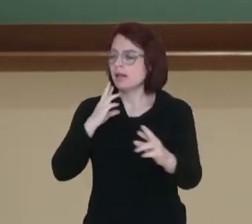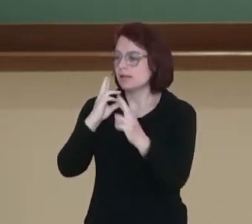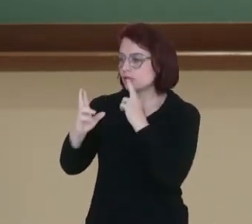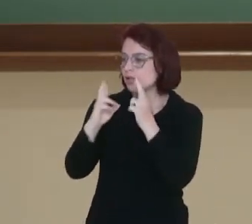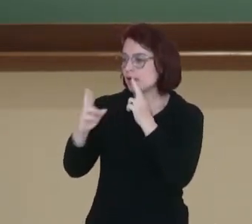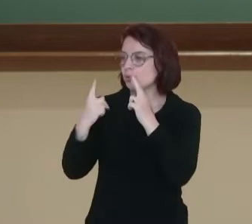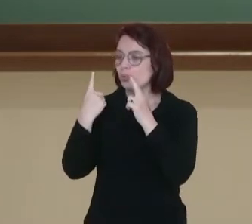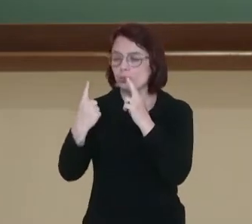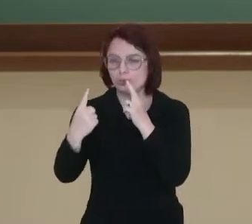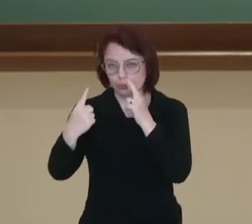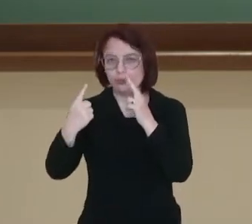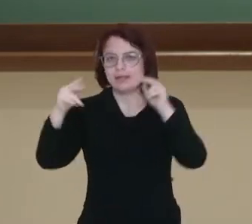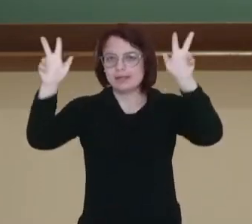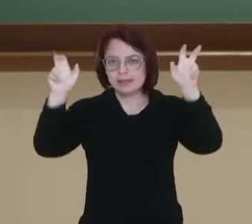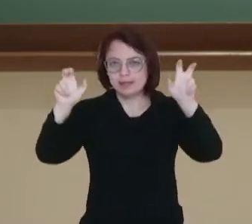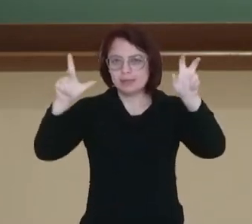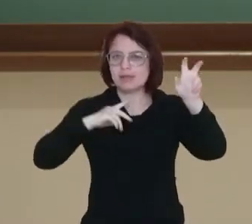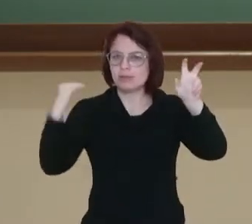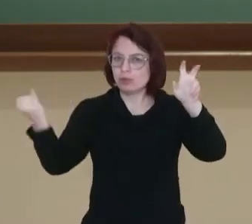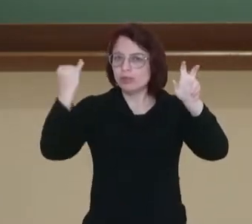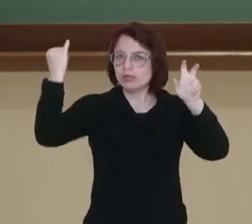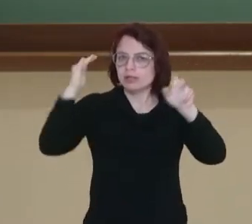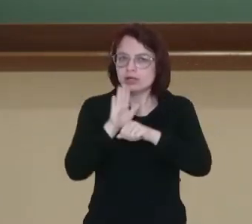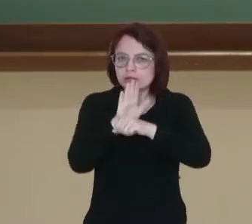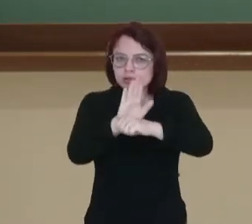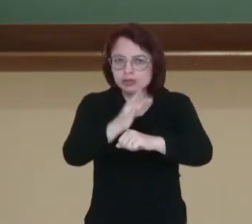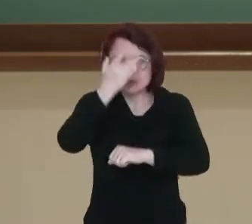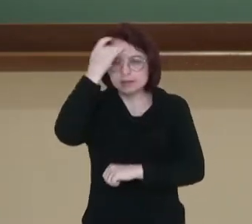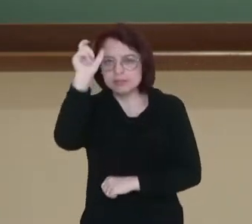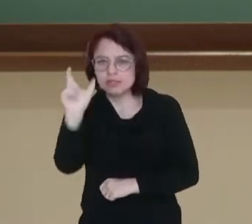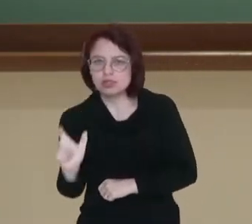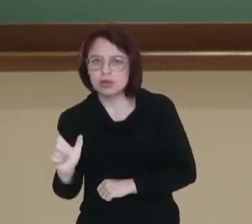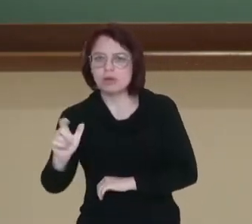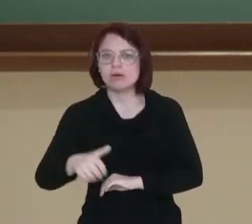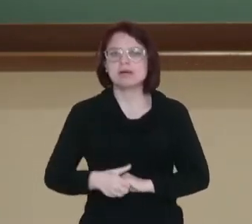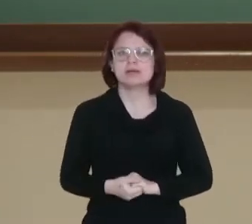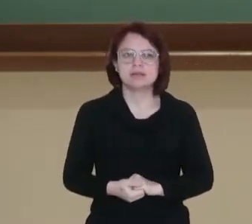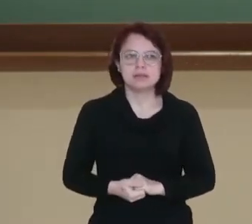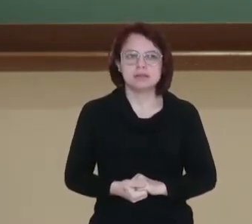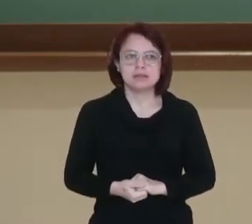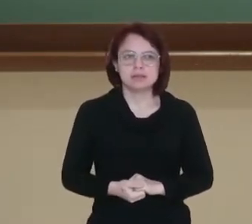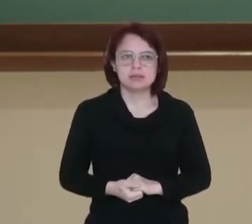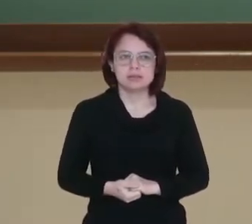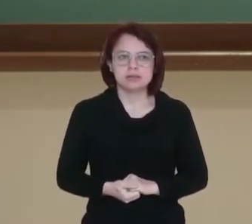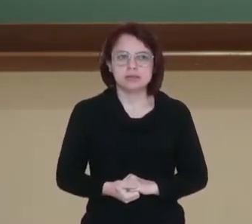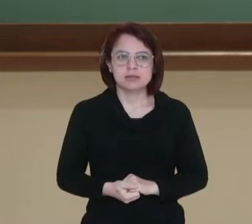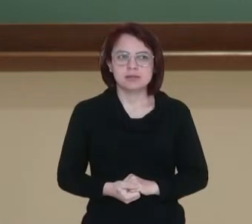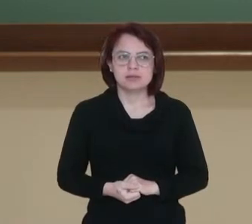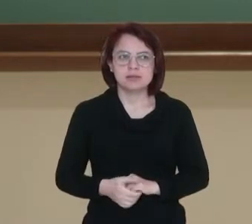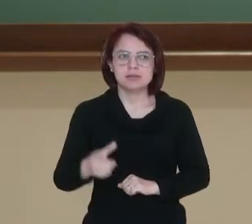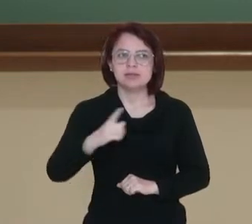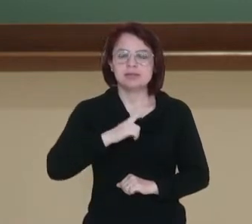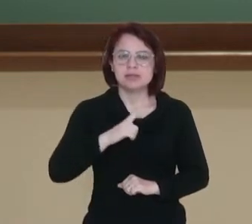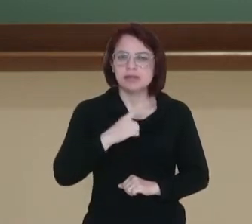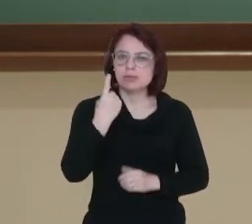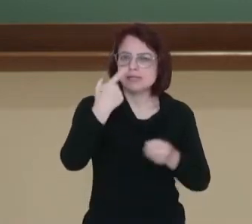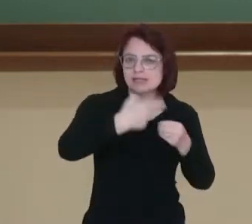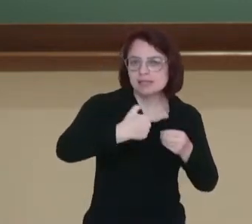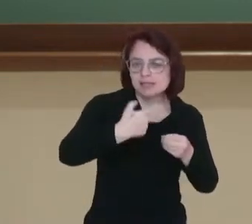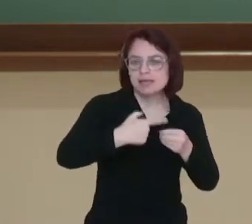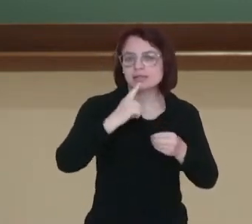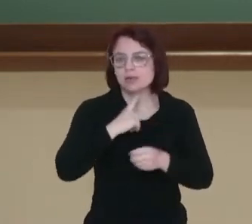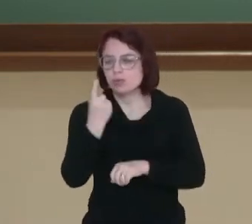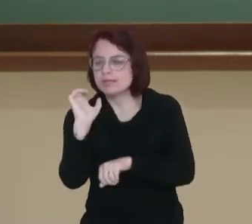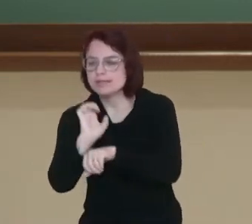tema importante, em benefício de pessoas, de uma cidade, de um